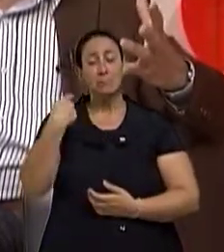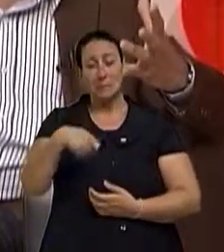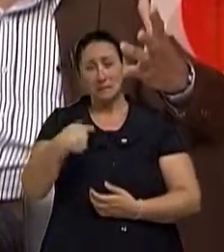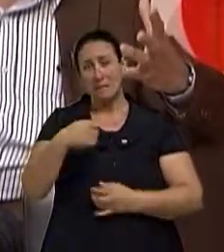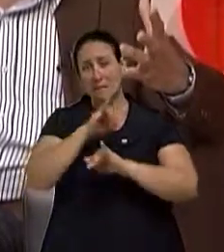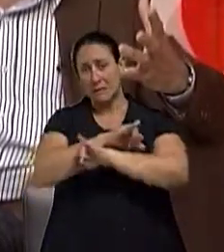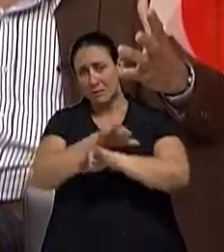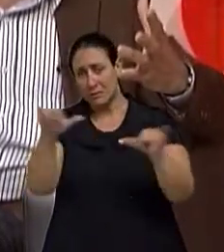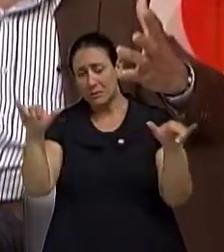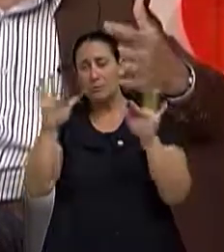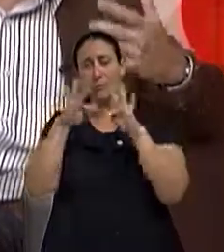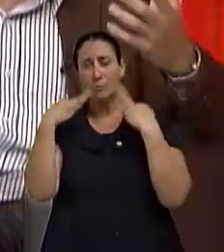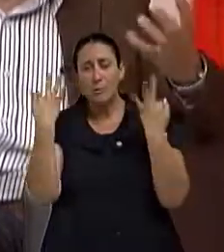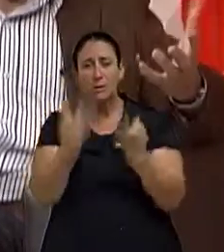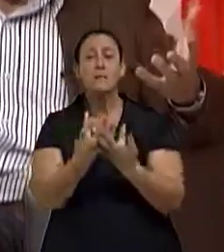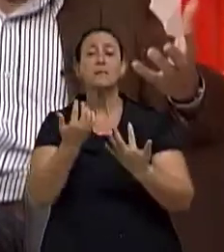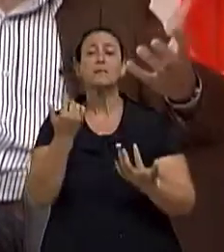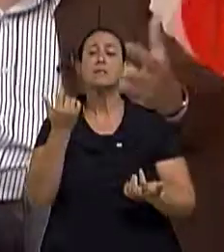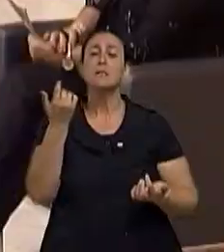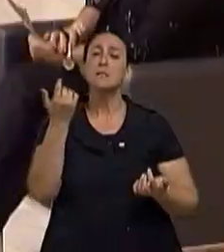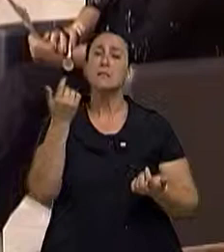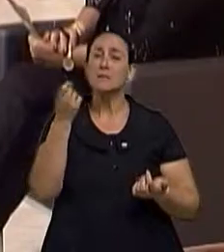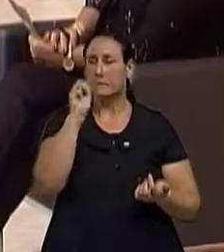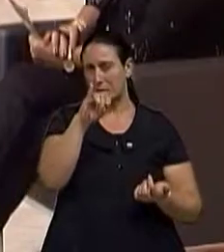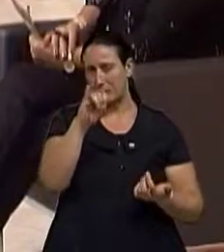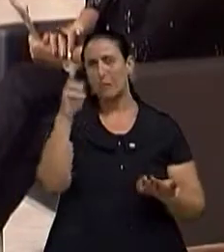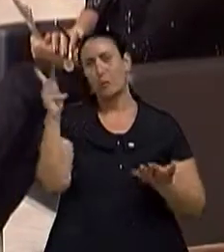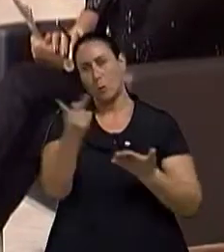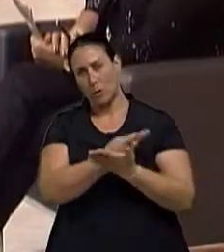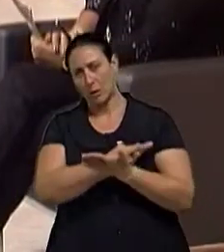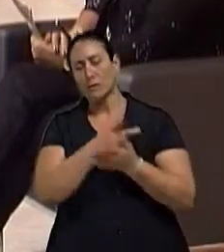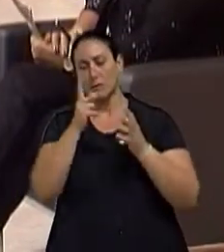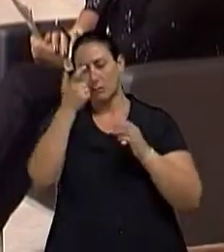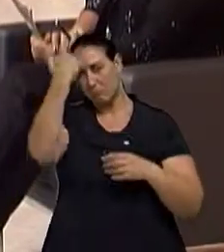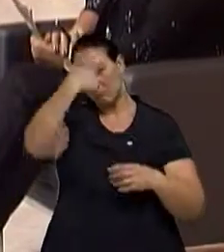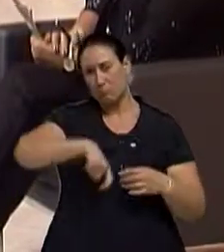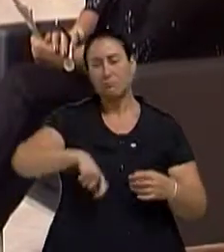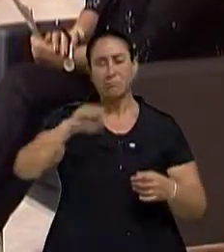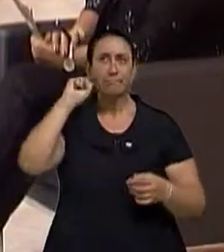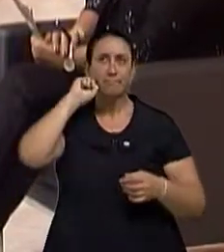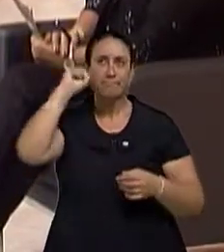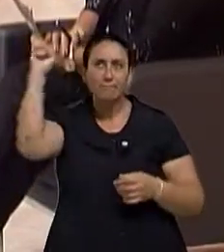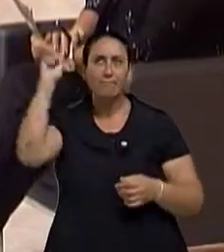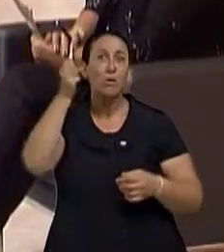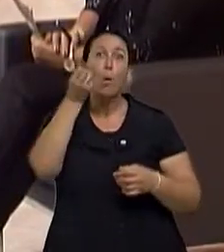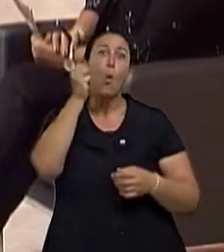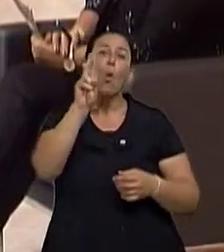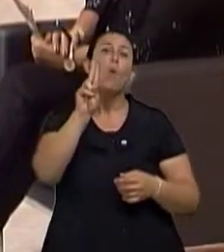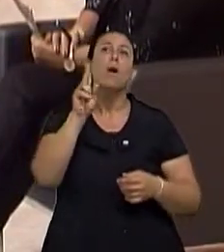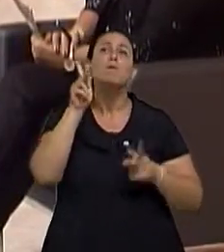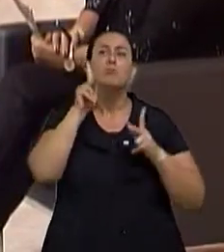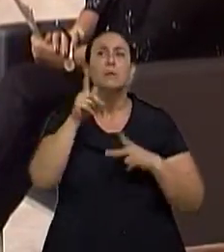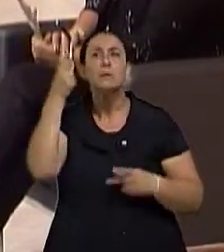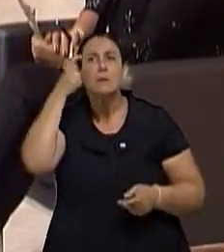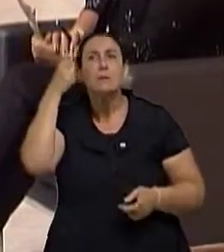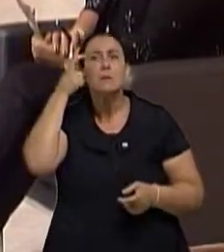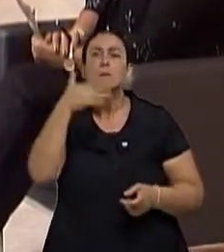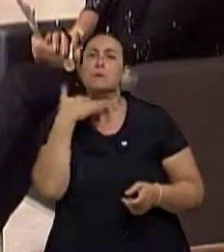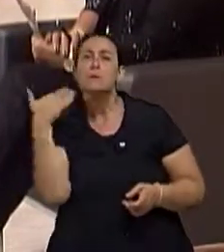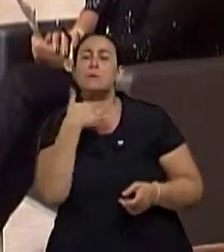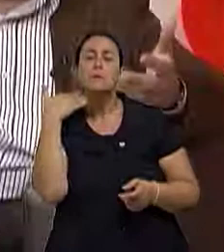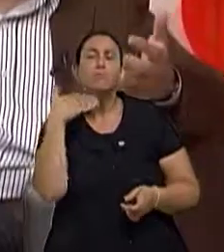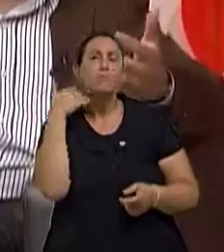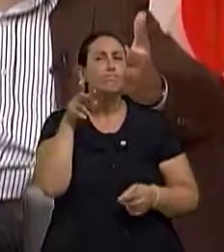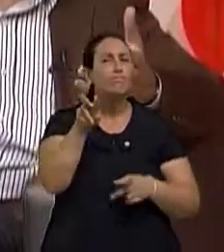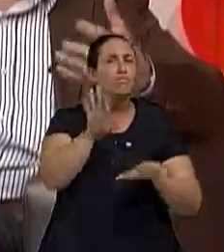que se isso acontece, se uma situação como o suicídio acontece dentro da... ou uma tentativa de suicídio acontece na vida